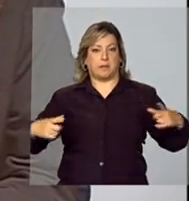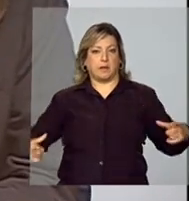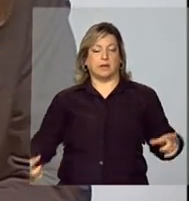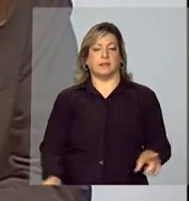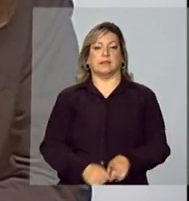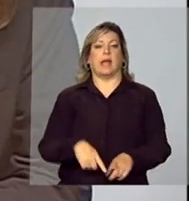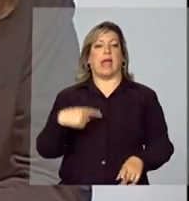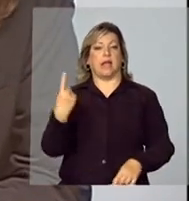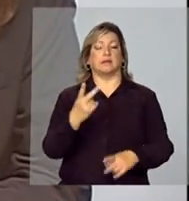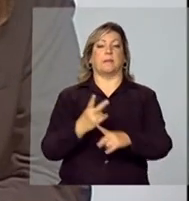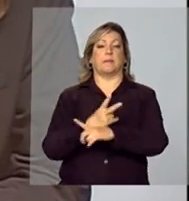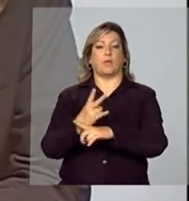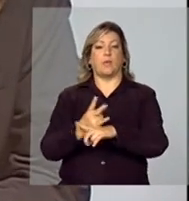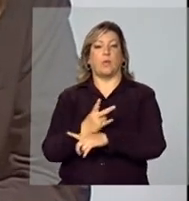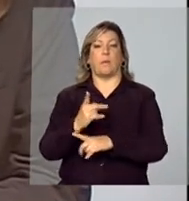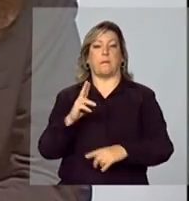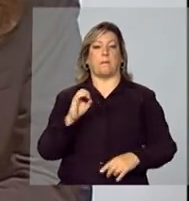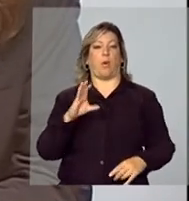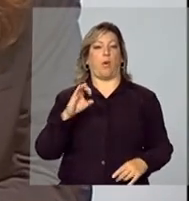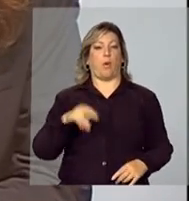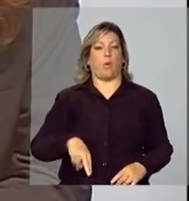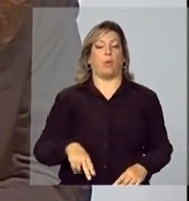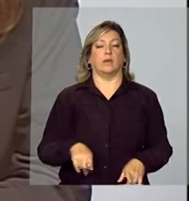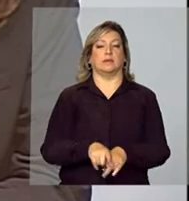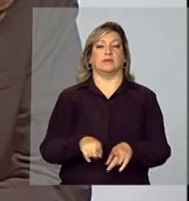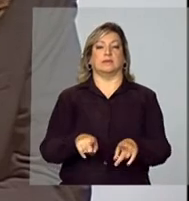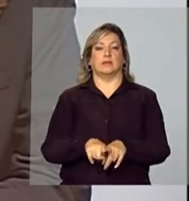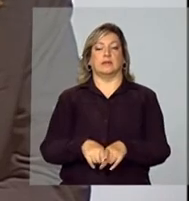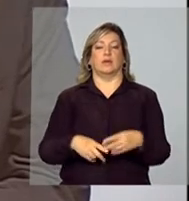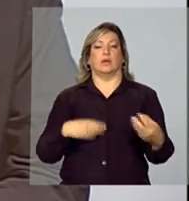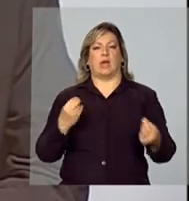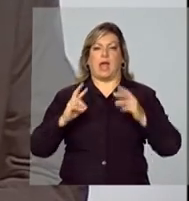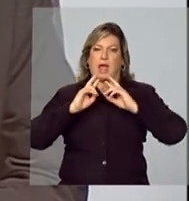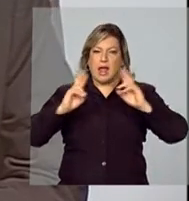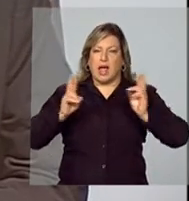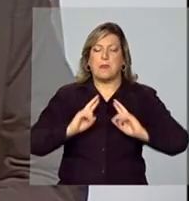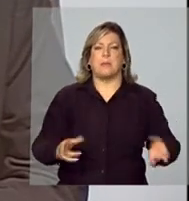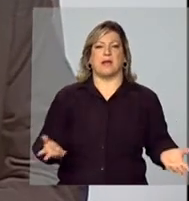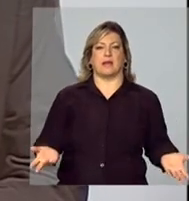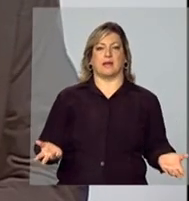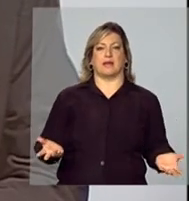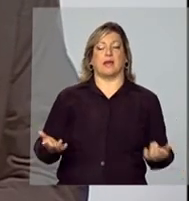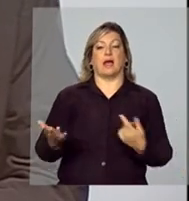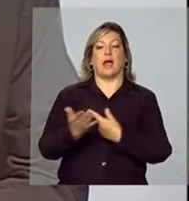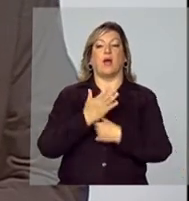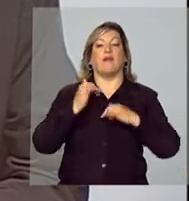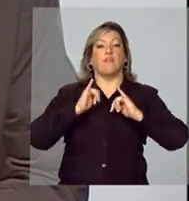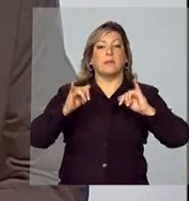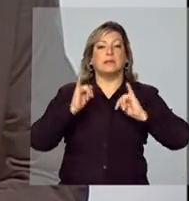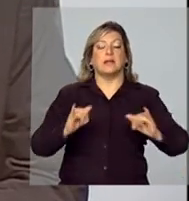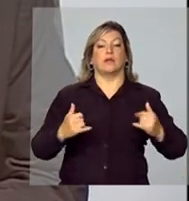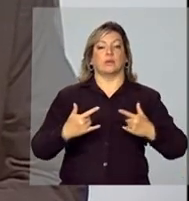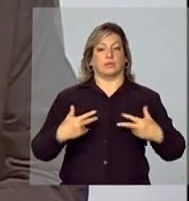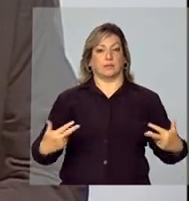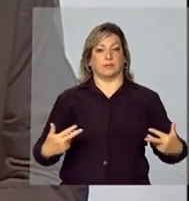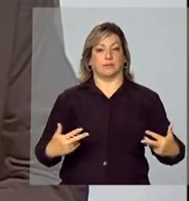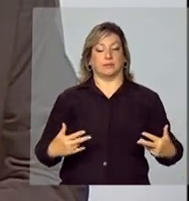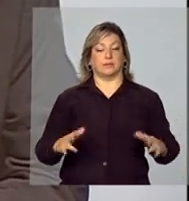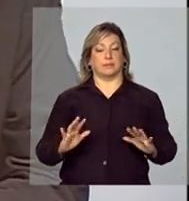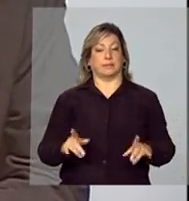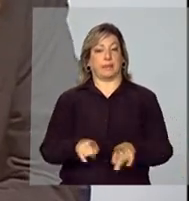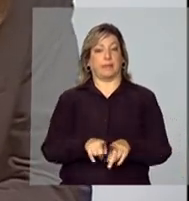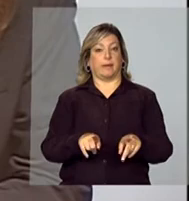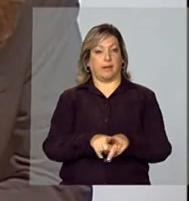várias coisas para buscar informação para reclamação é de outro lado nós temos